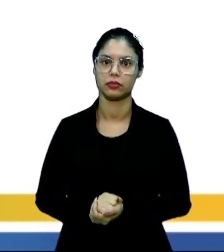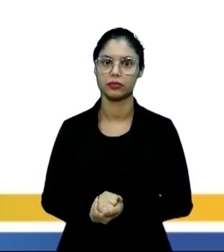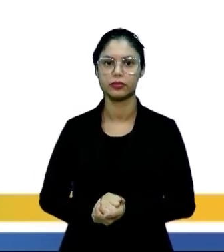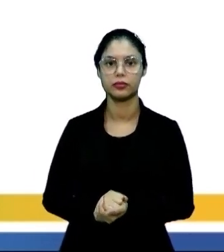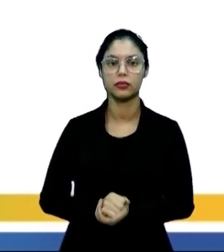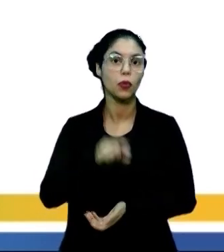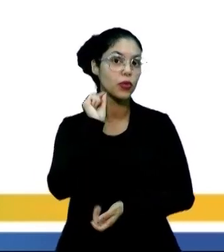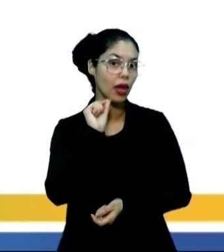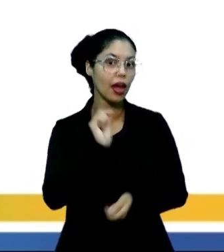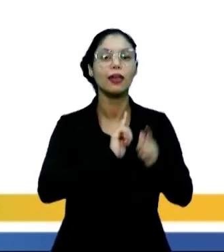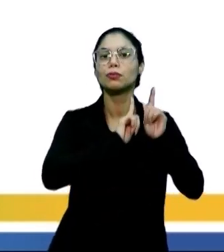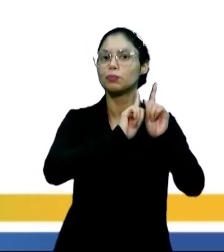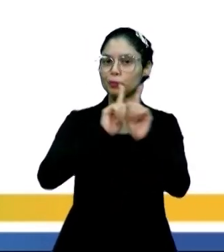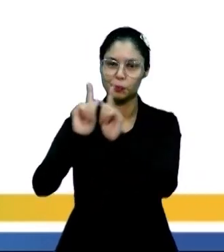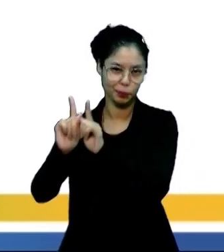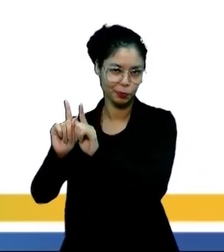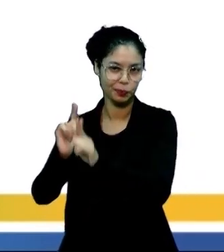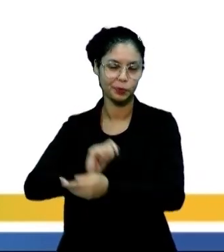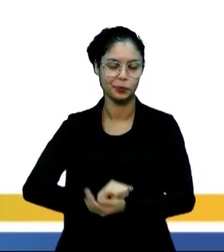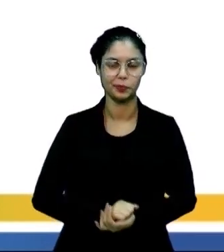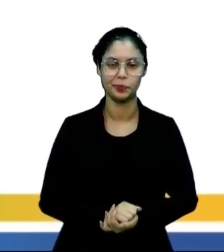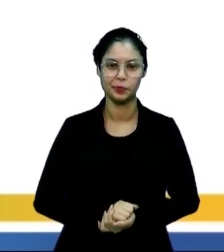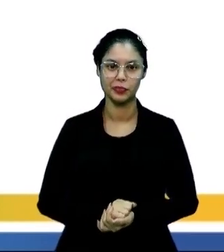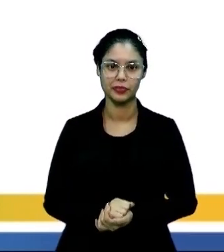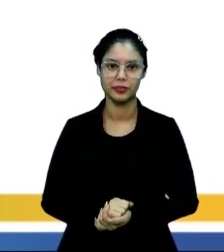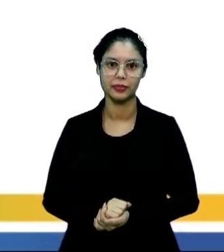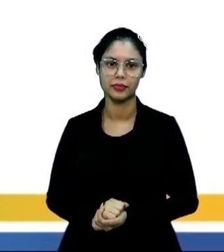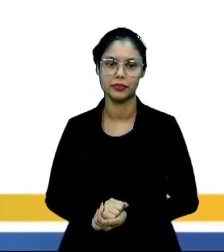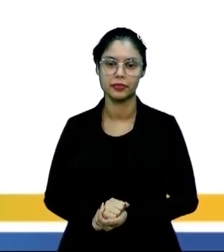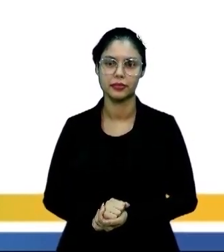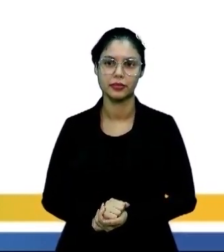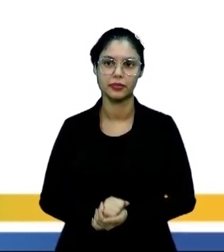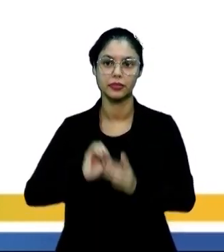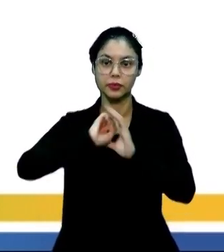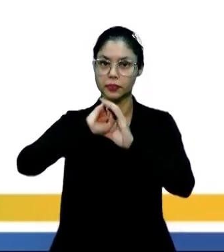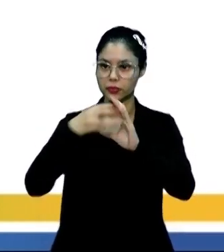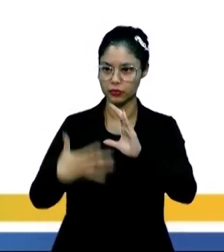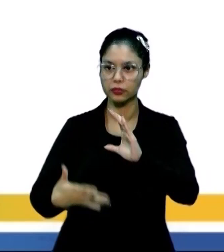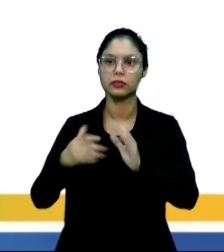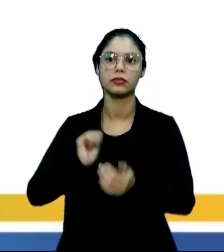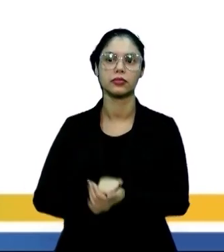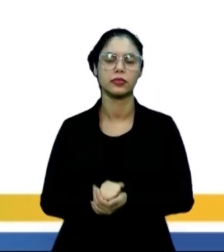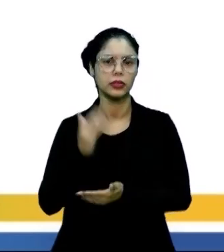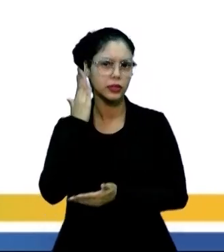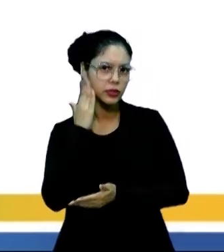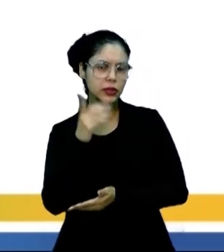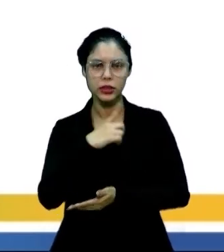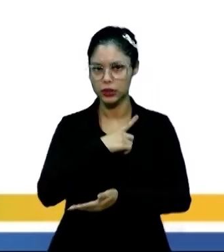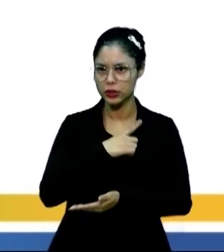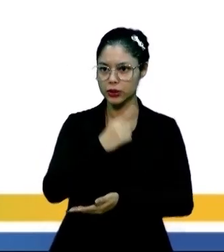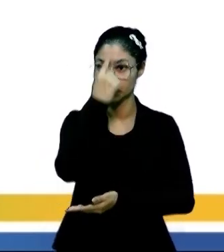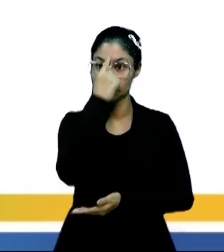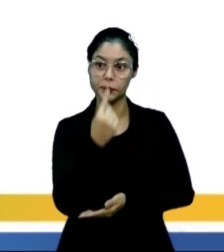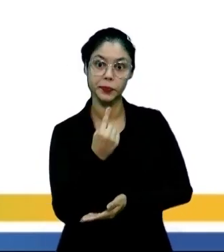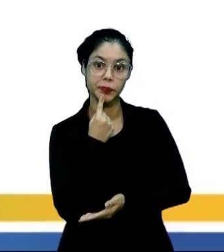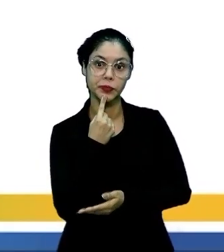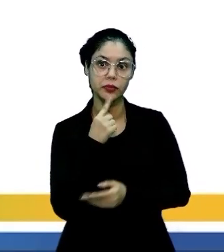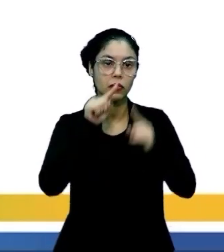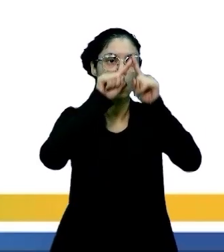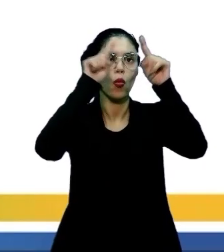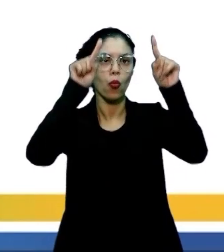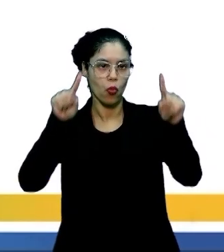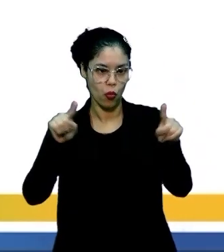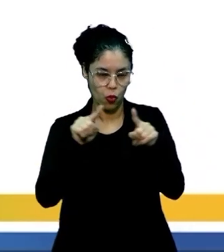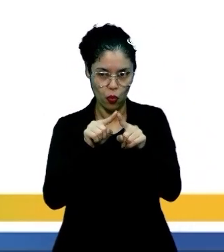strip, que é a tirinha, ok? Ela é caracterizada por conter imagens,